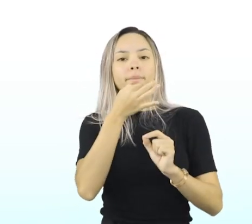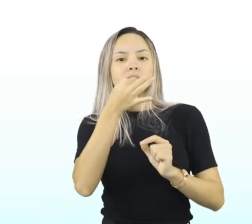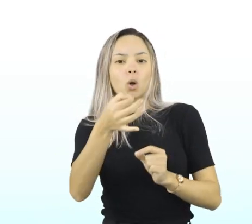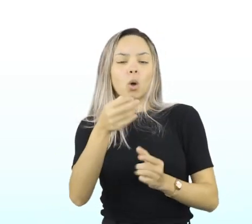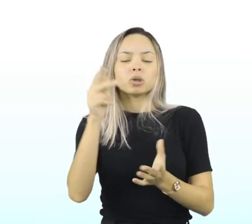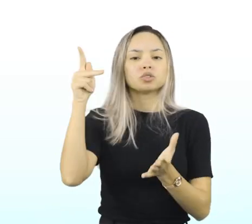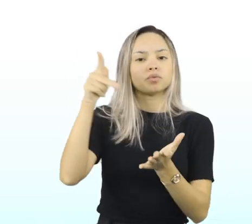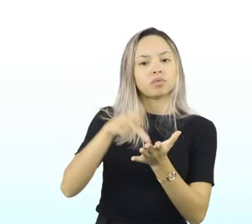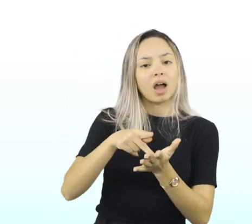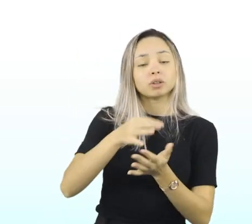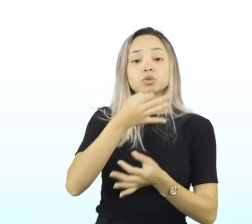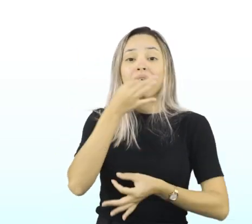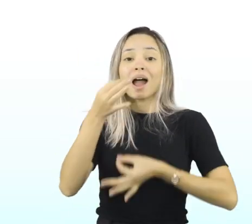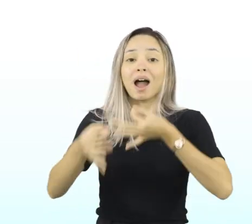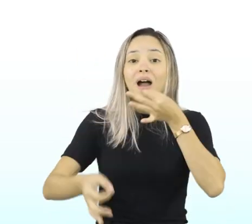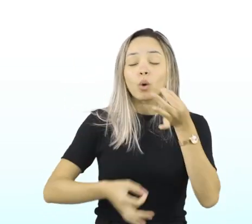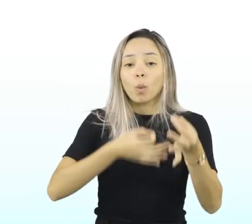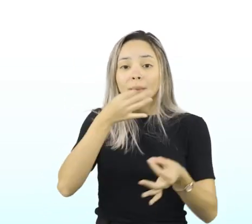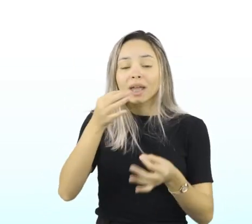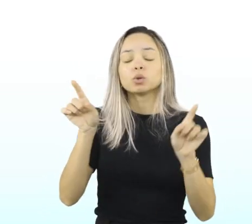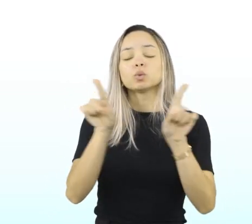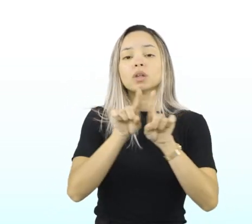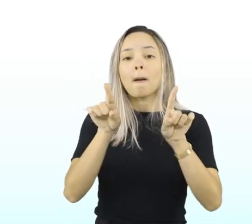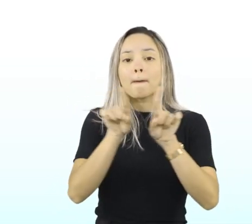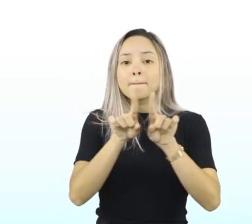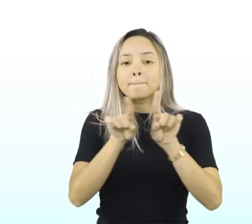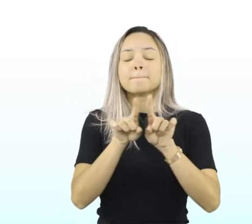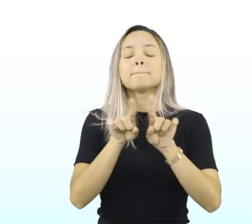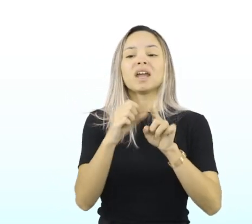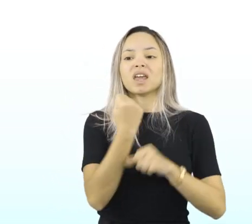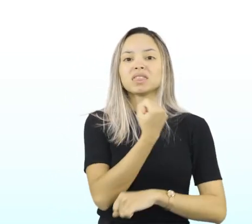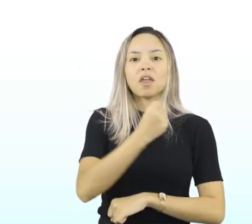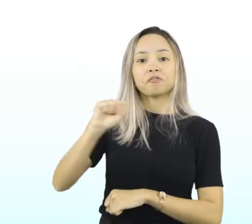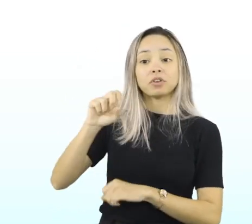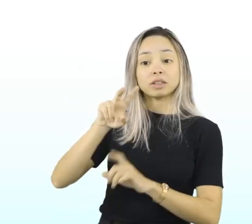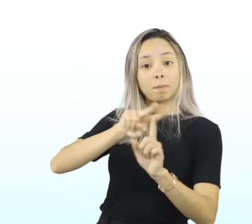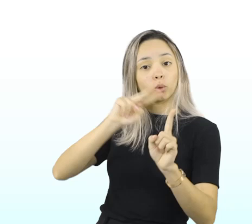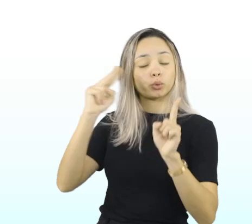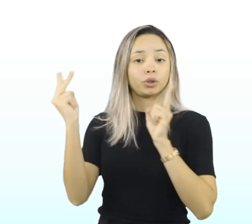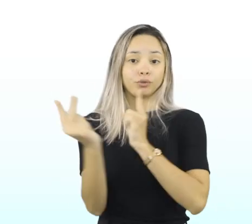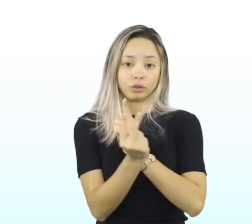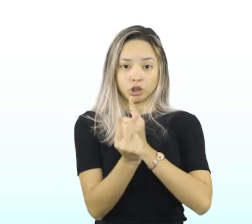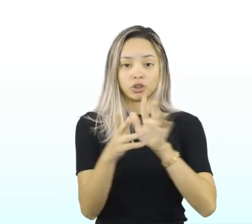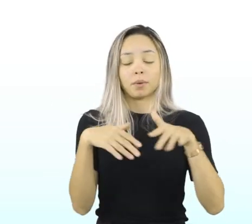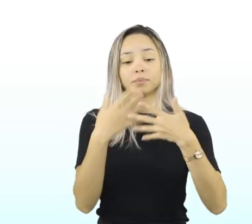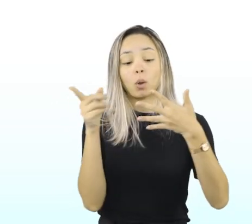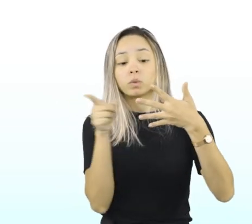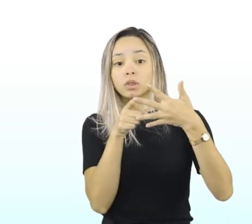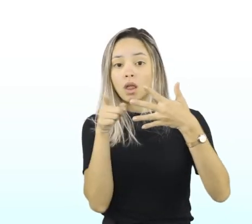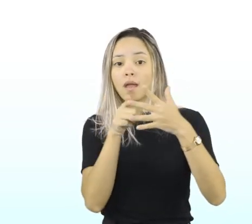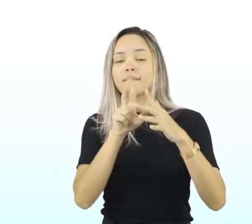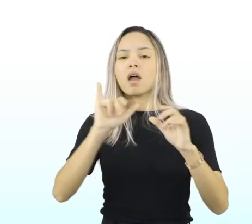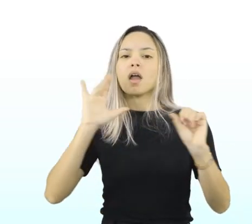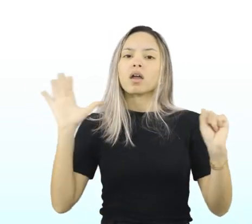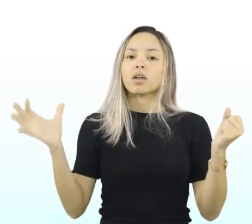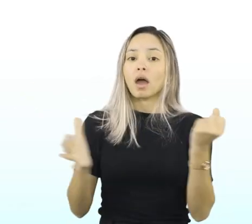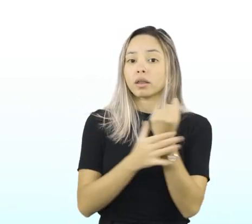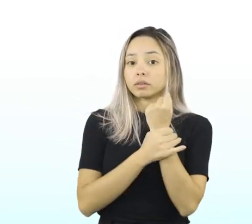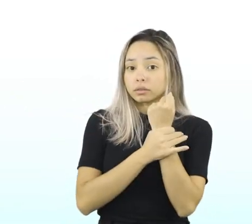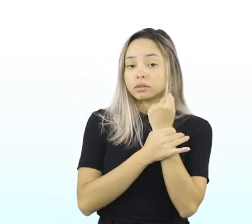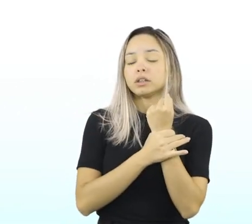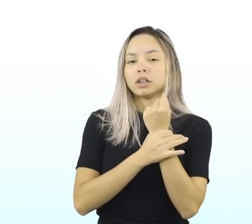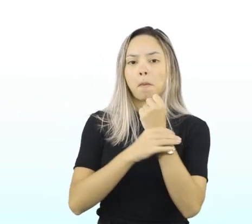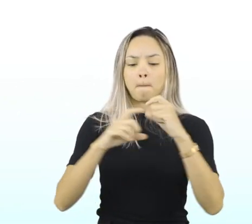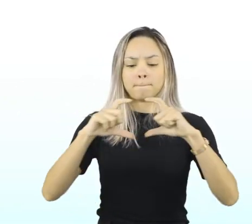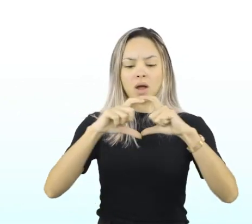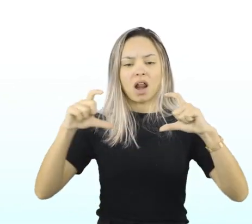fatos, opiniões, argumentos, defesa do ponto de vista. Isso daí, essa competência 3, você vai garantir